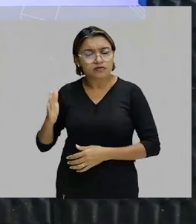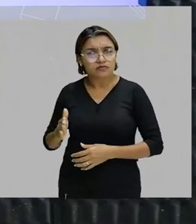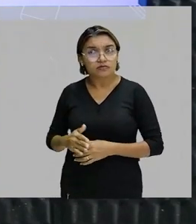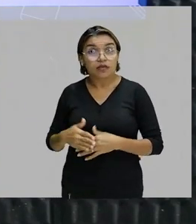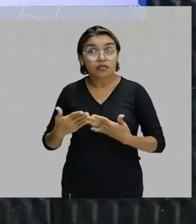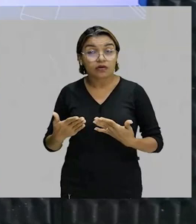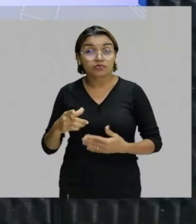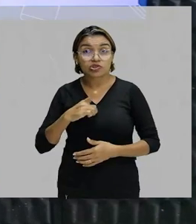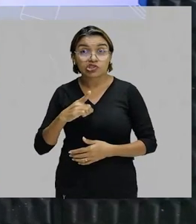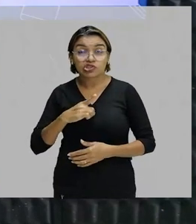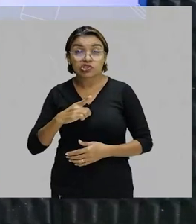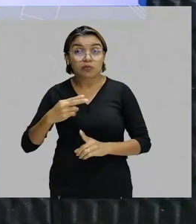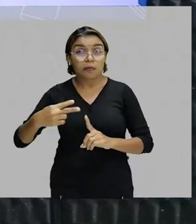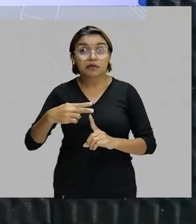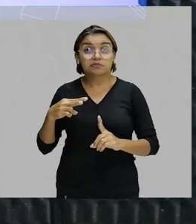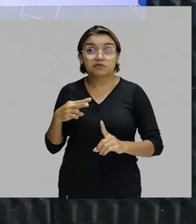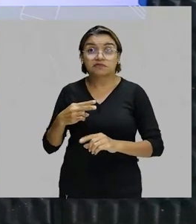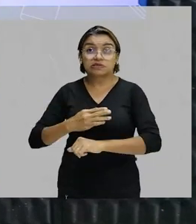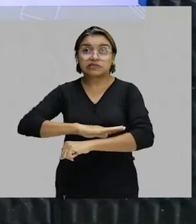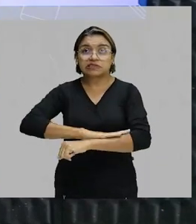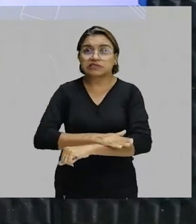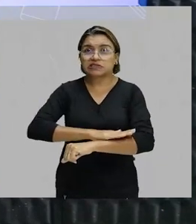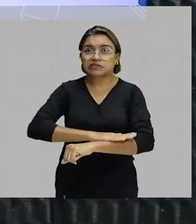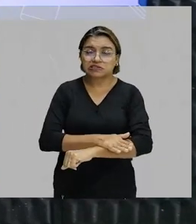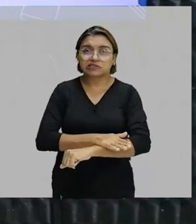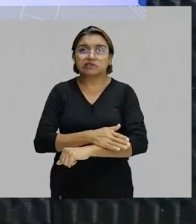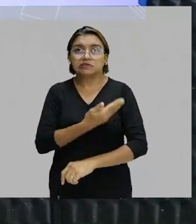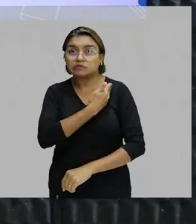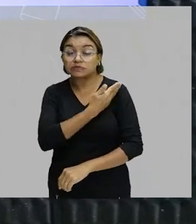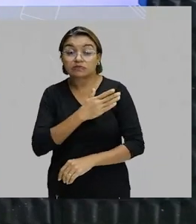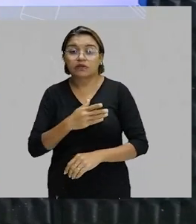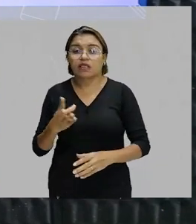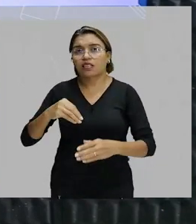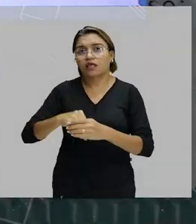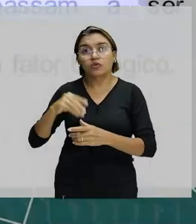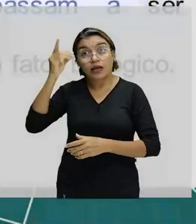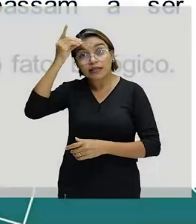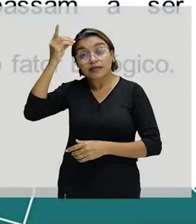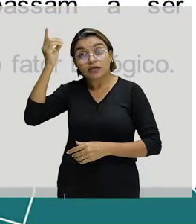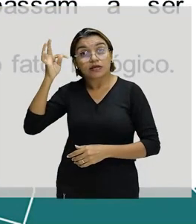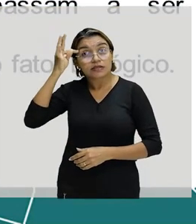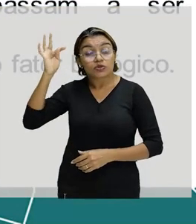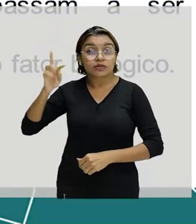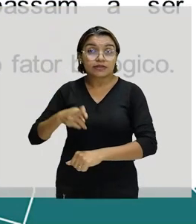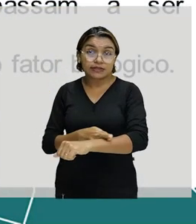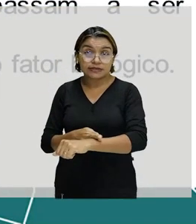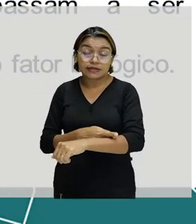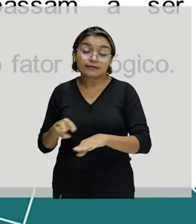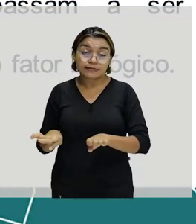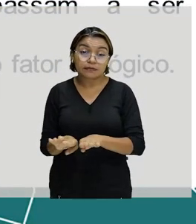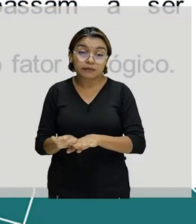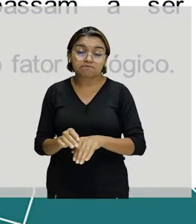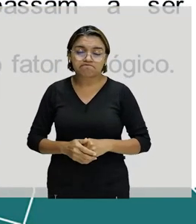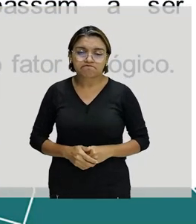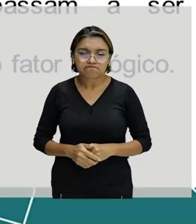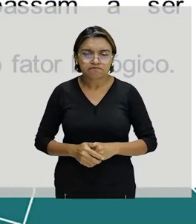Então tinha essa perspectiva preconceituosa e discriminatória dentro dessa ideia das teorias raciais também as